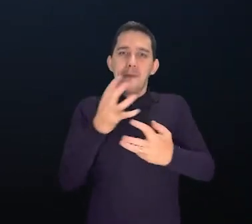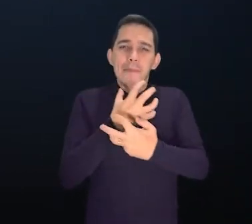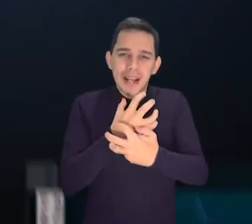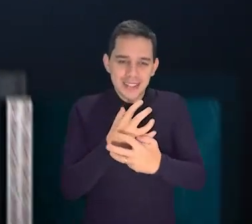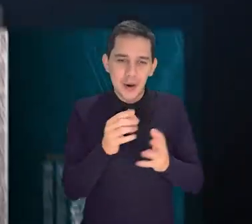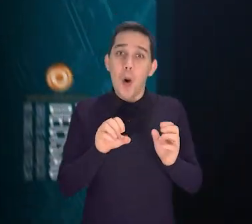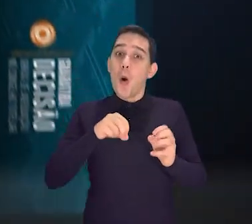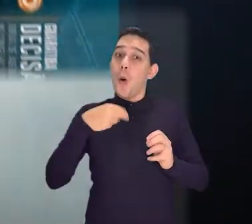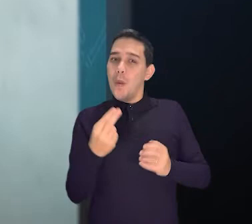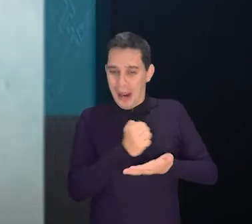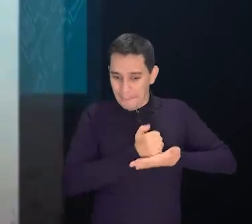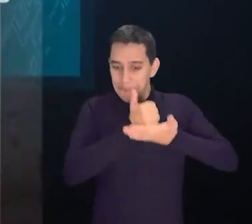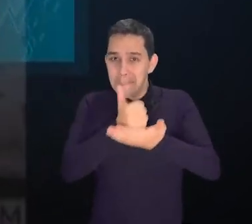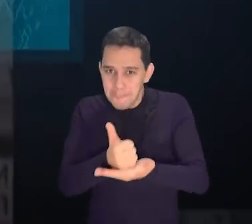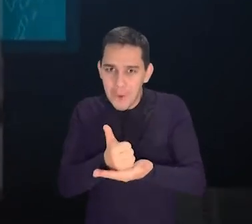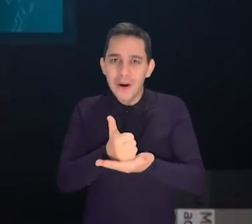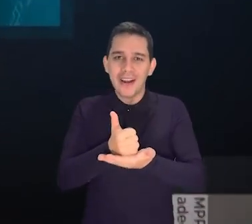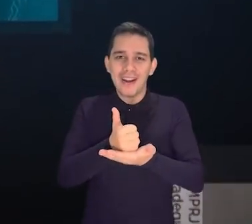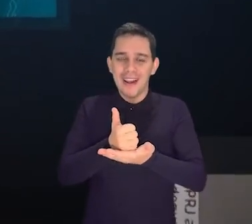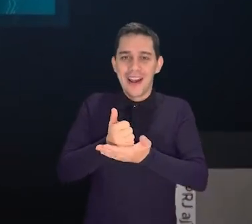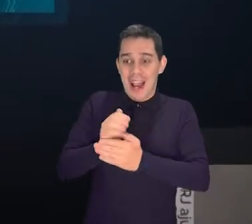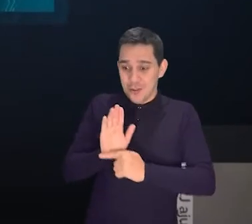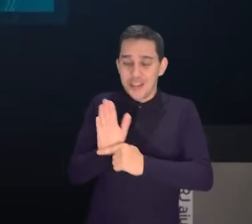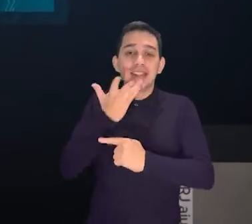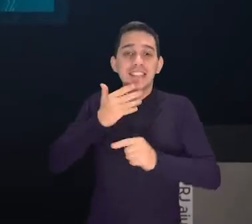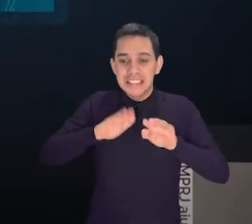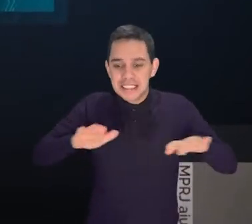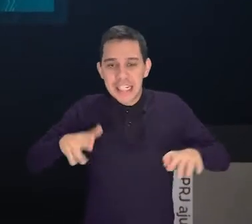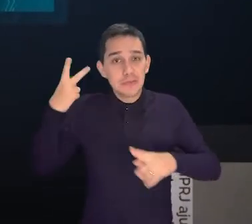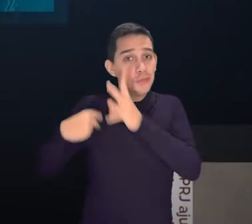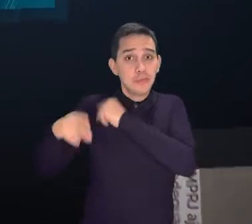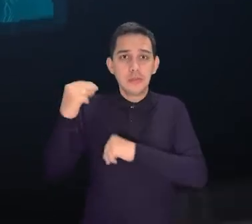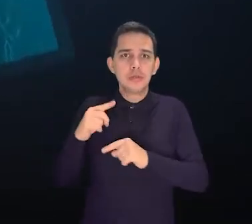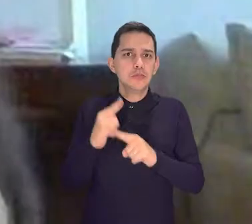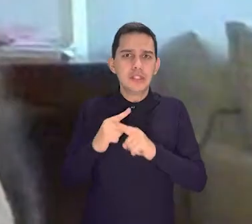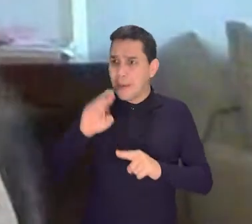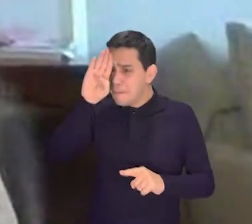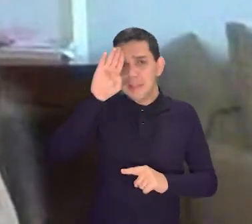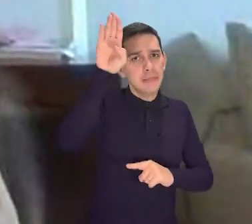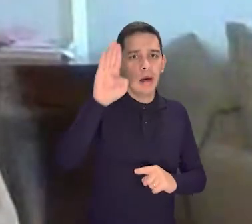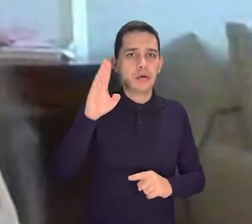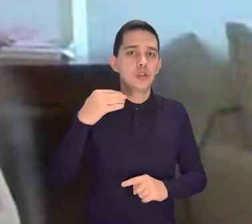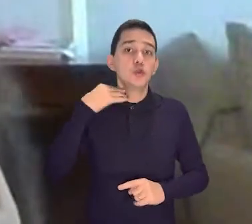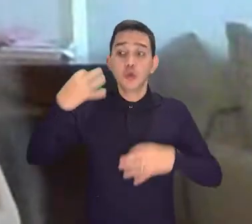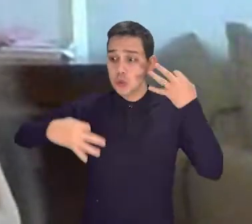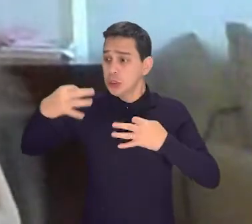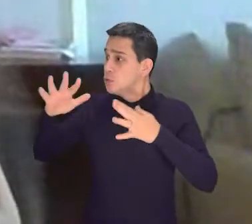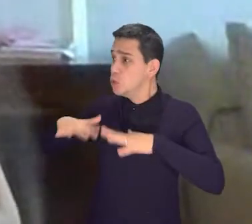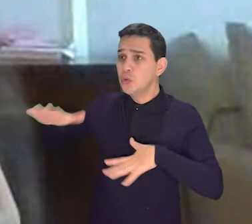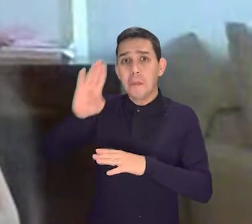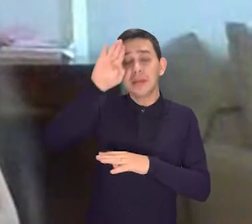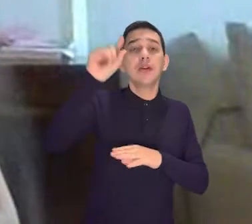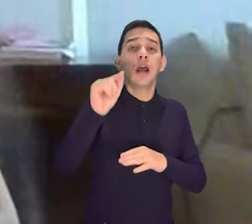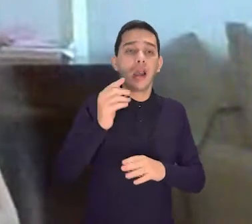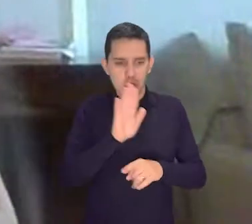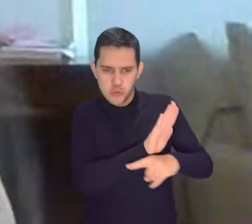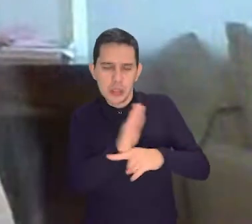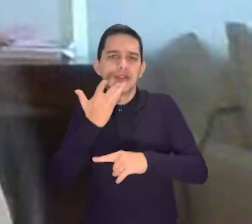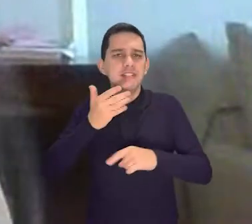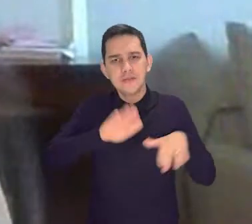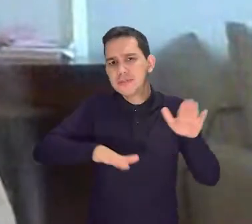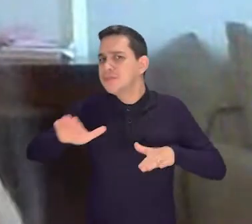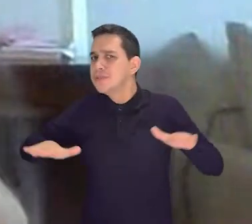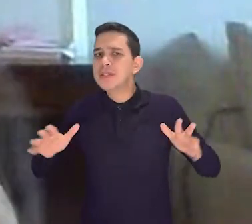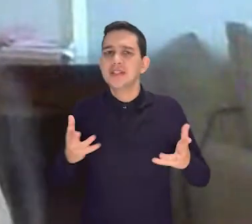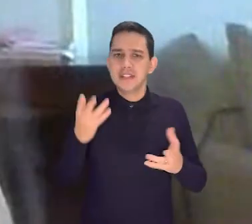juventude como prioridade absoluta no nosso ordenamento jurídico, e nesse